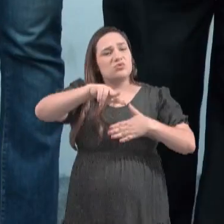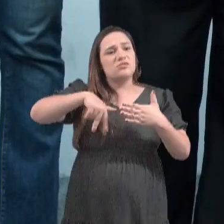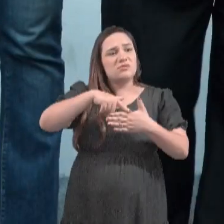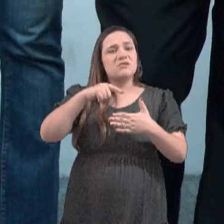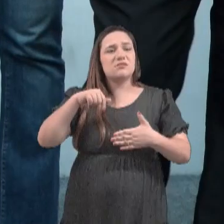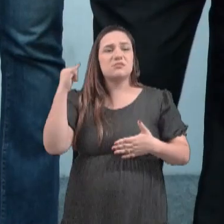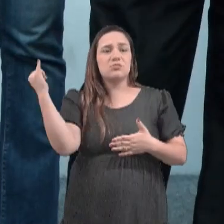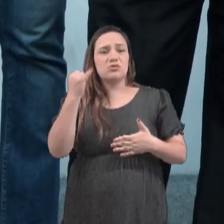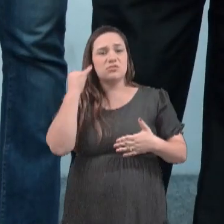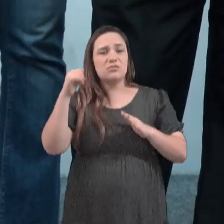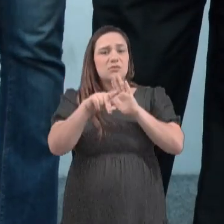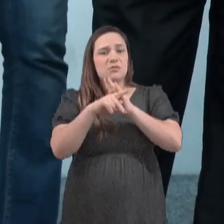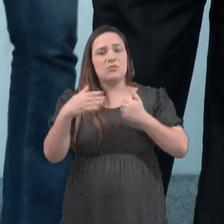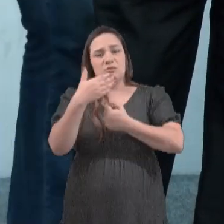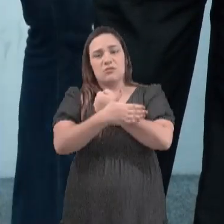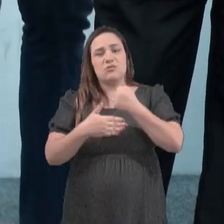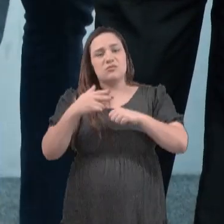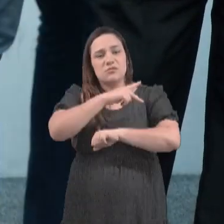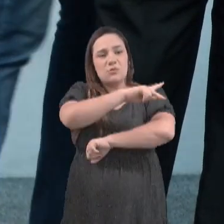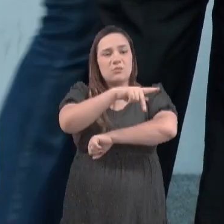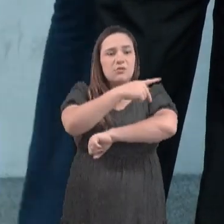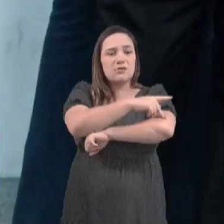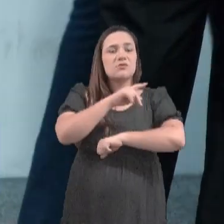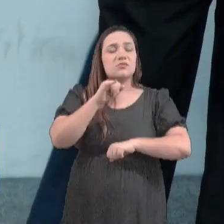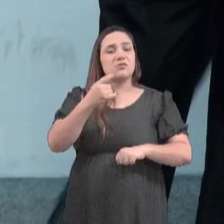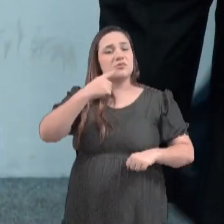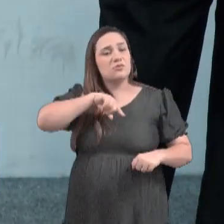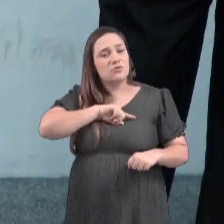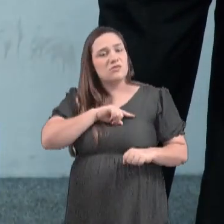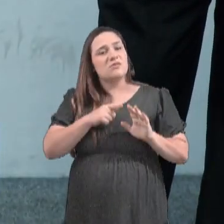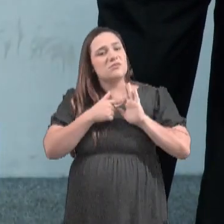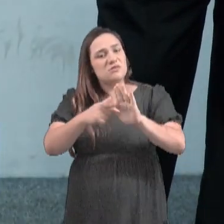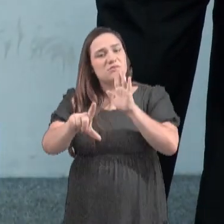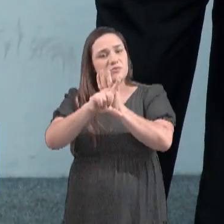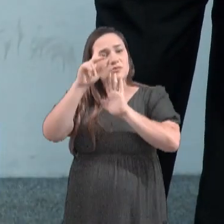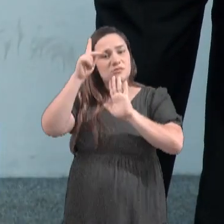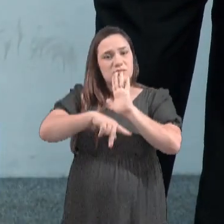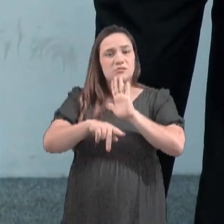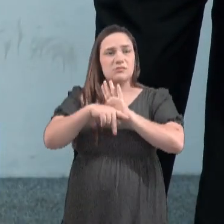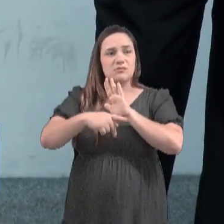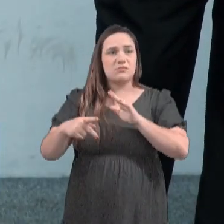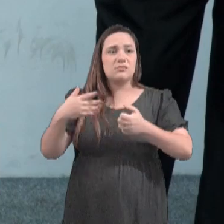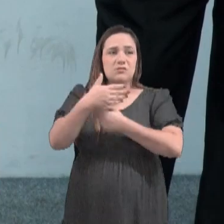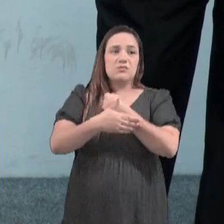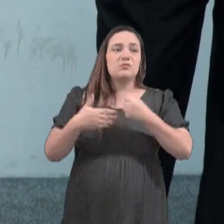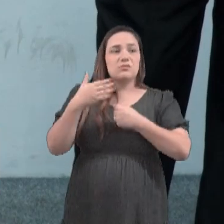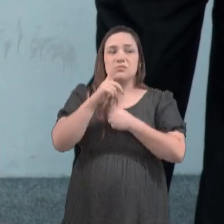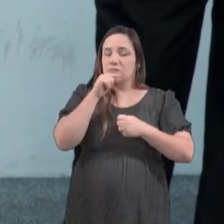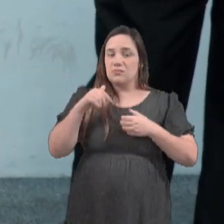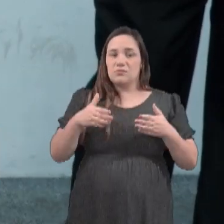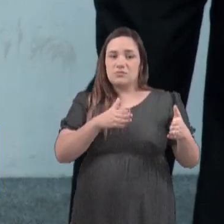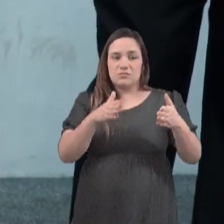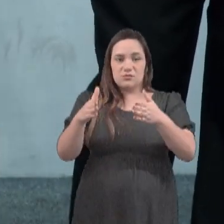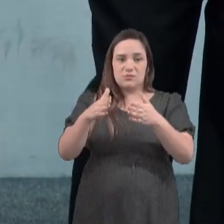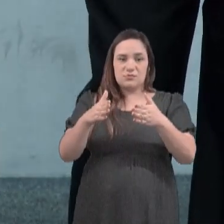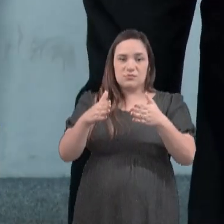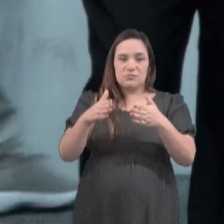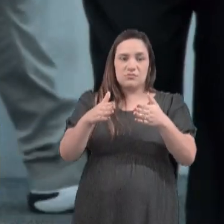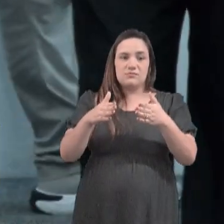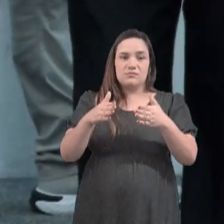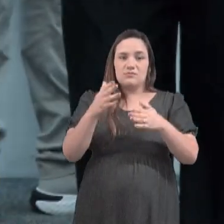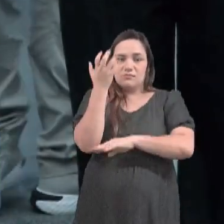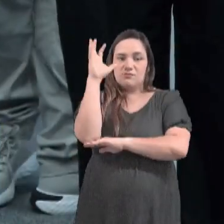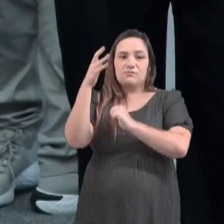importante de proteção do parque, quando a gente está aqui também apresentando um projeto de lei de proteção aos rios, às matas,